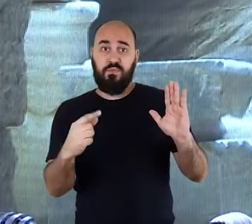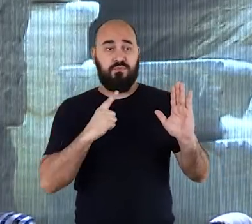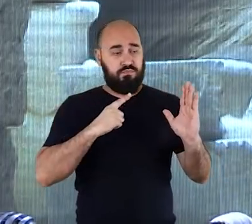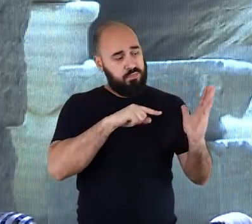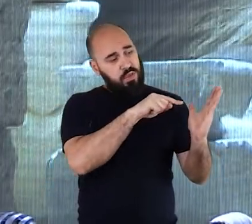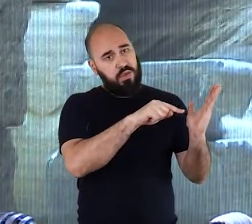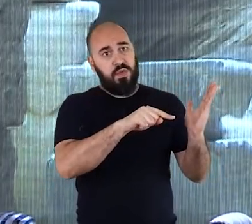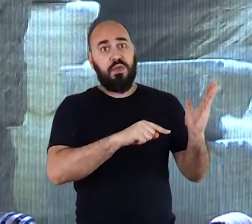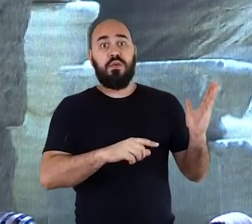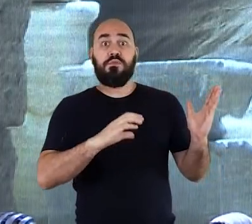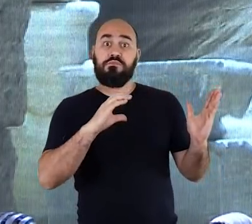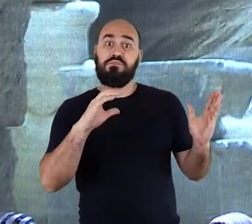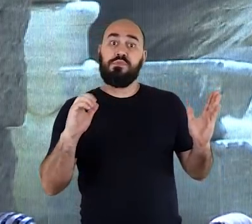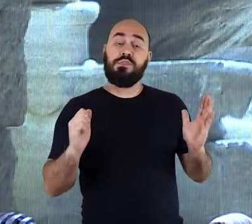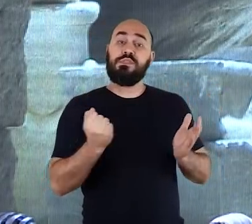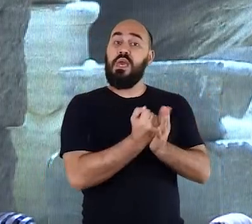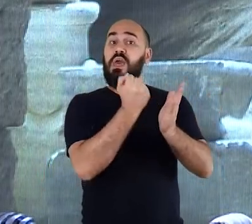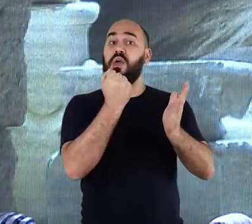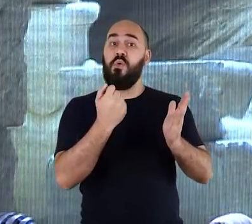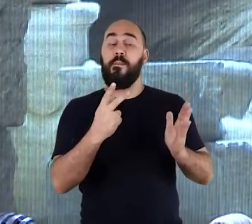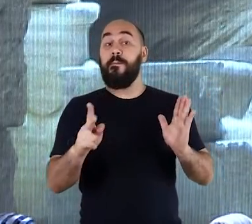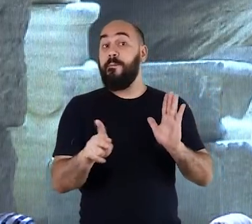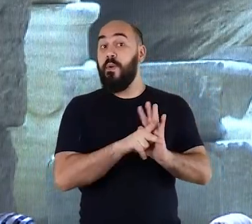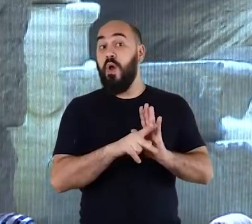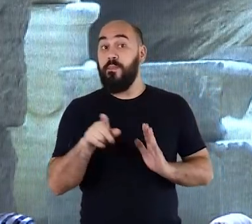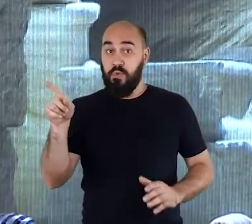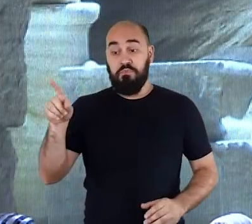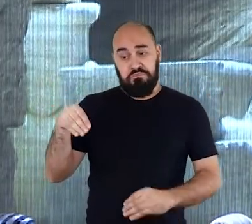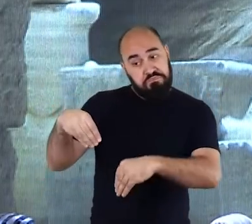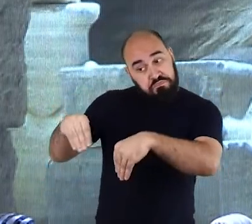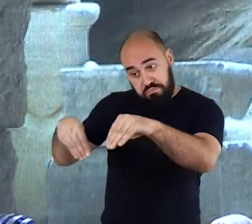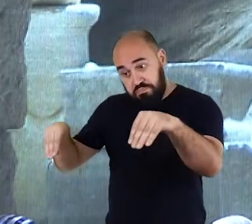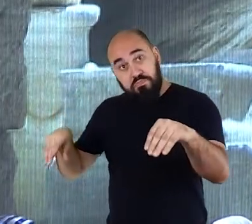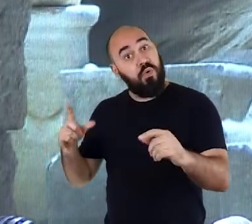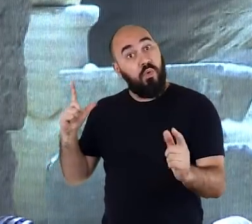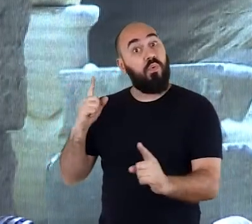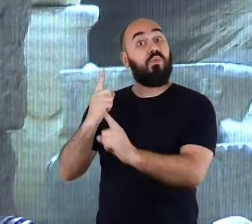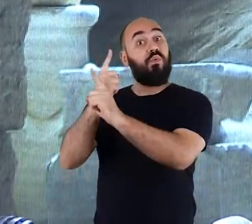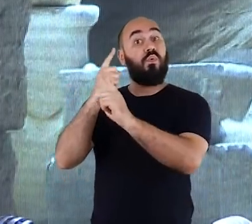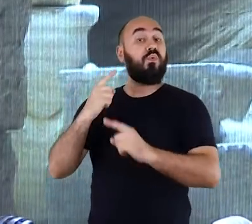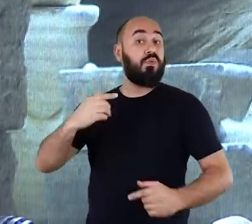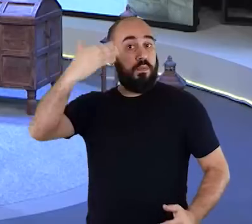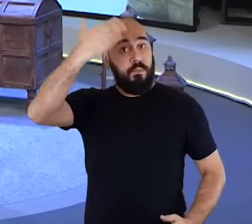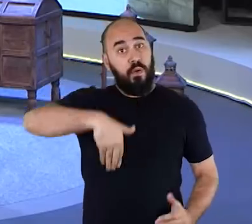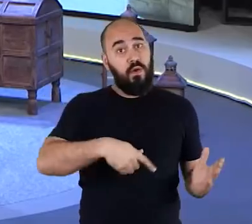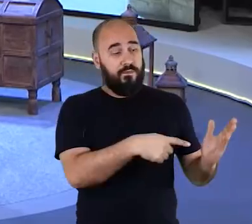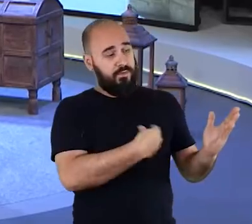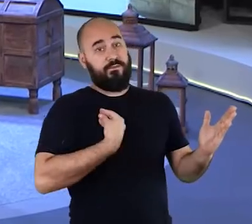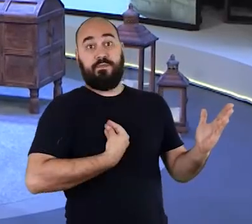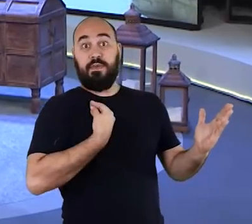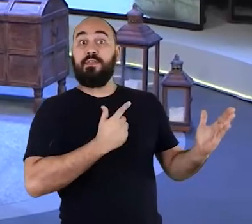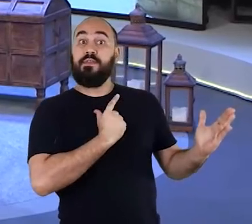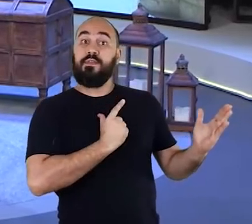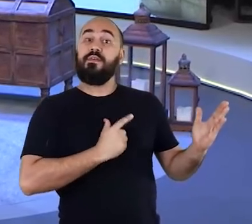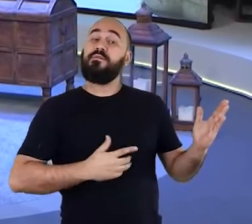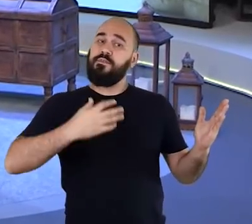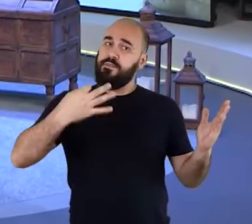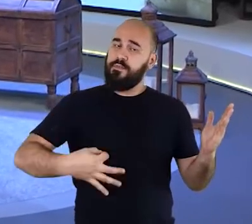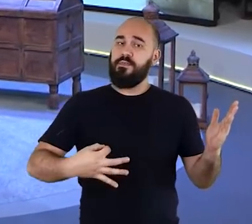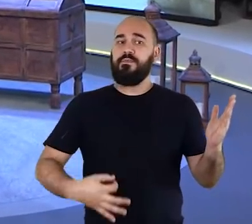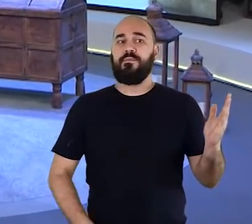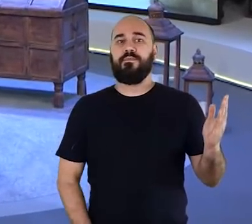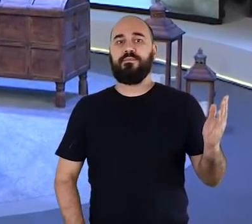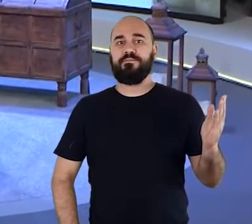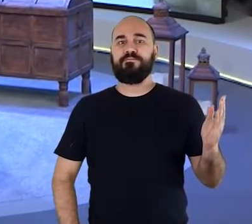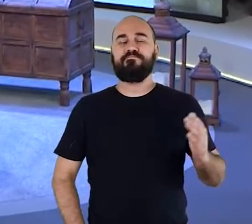selo de Baruch, também foi encontrada pela arqueologia, comprovando assim a sua existência. O selo não